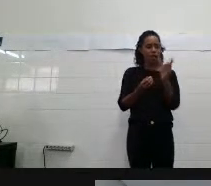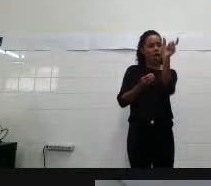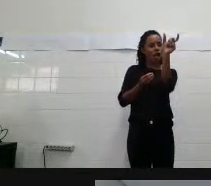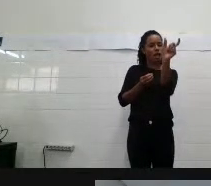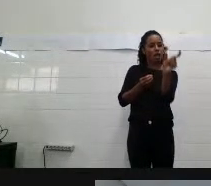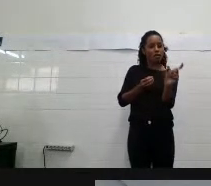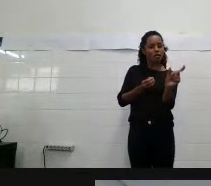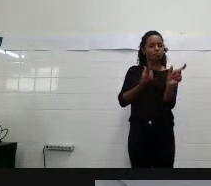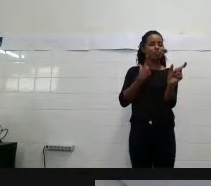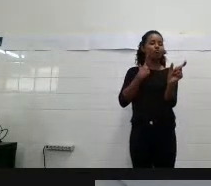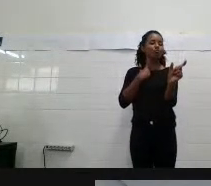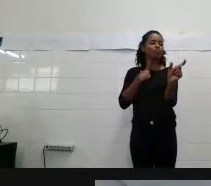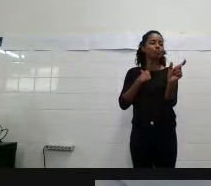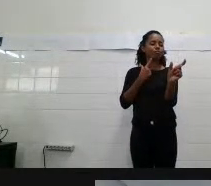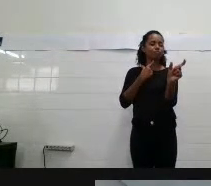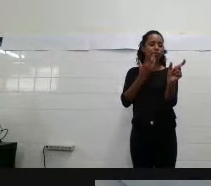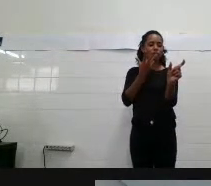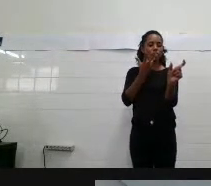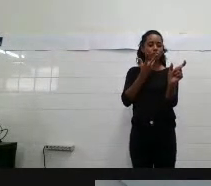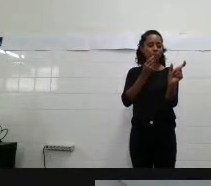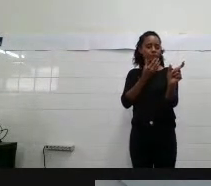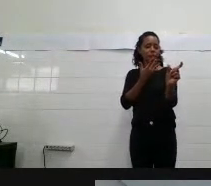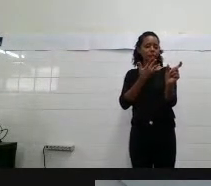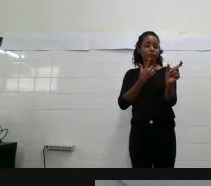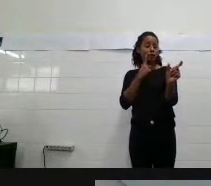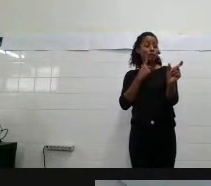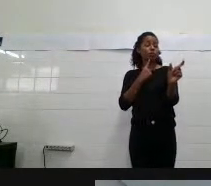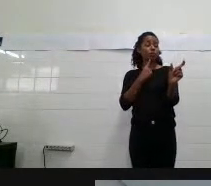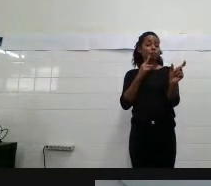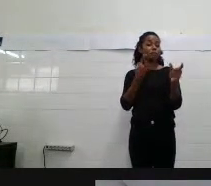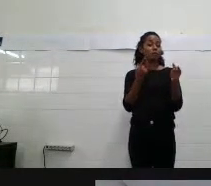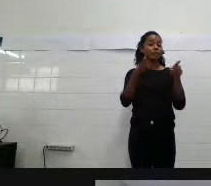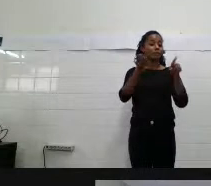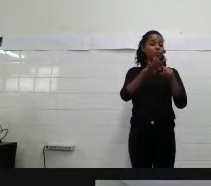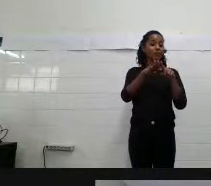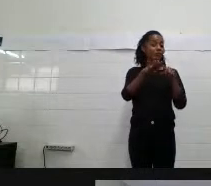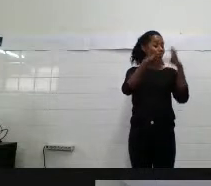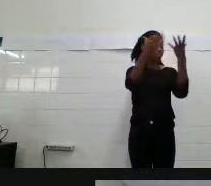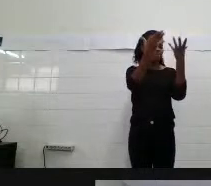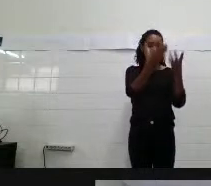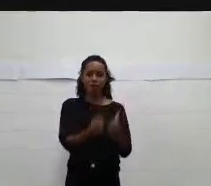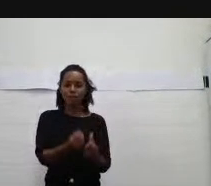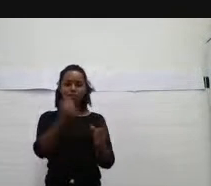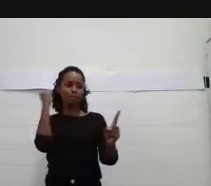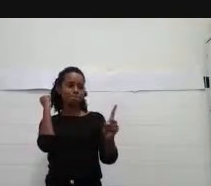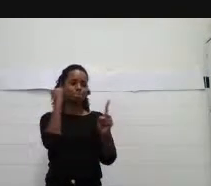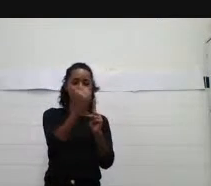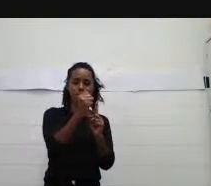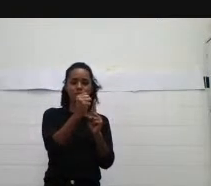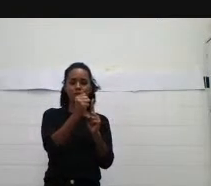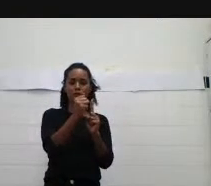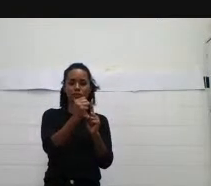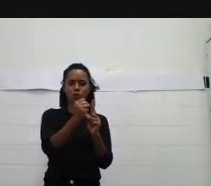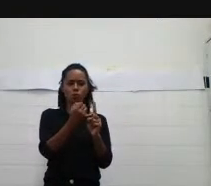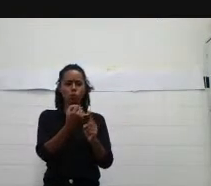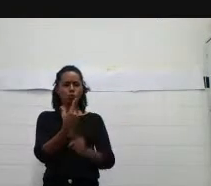que eu considero abjeto, que eu considero que não é humano e, portanto, merece morrer.